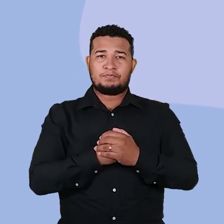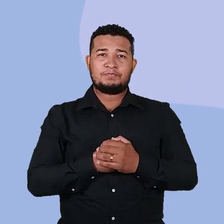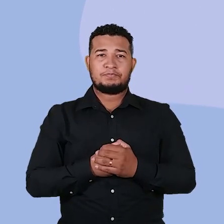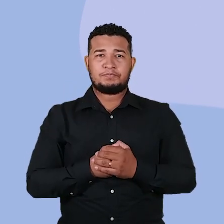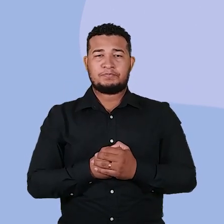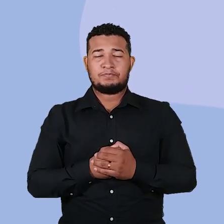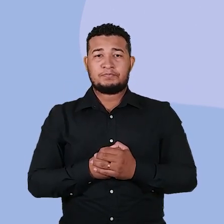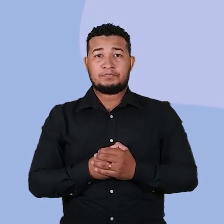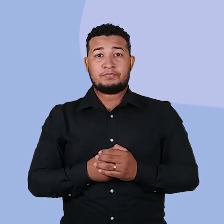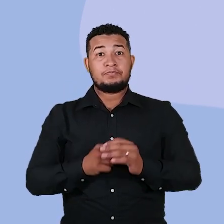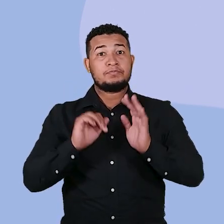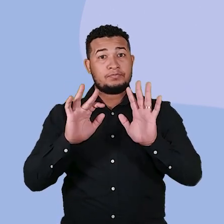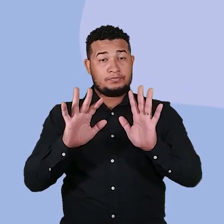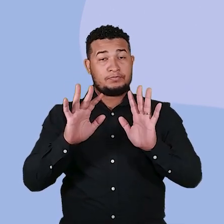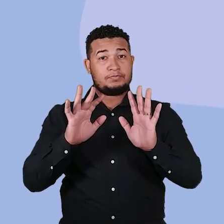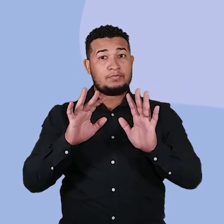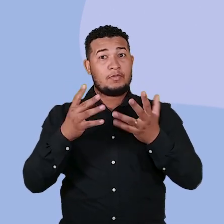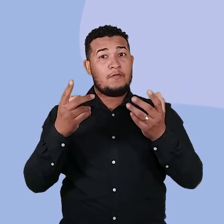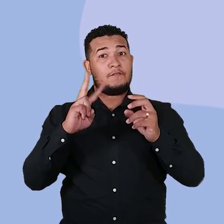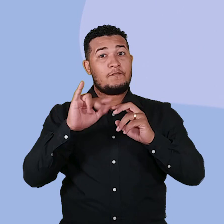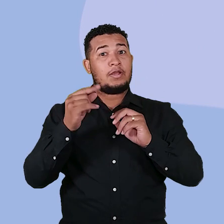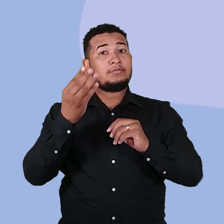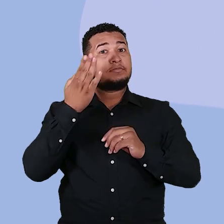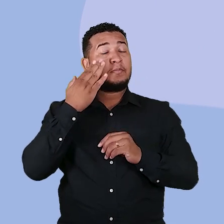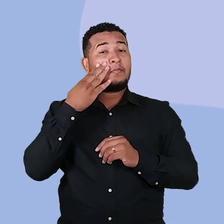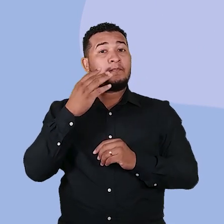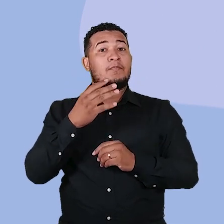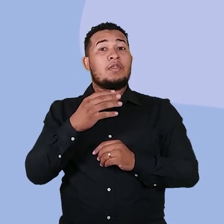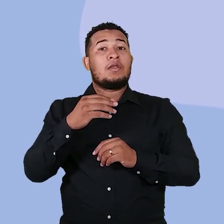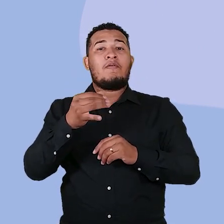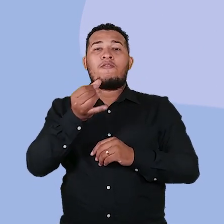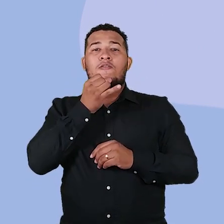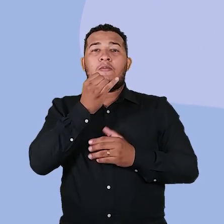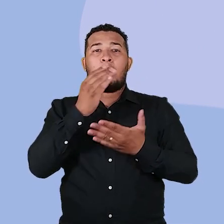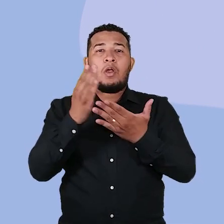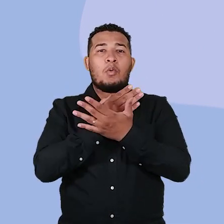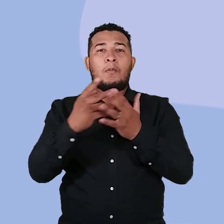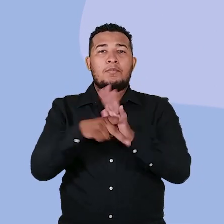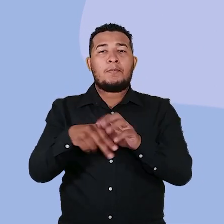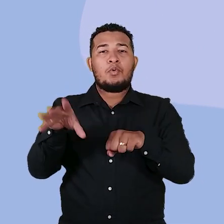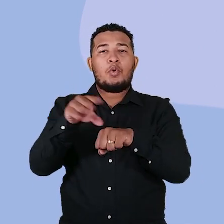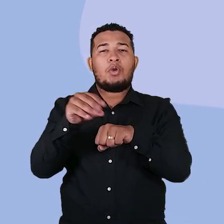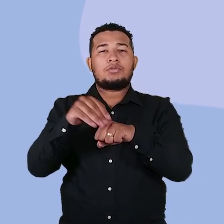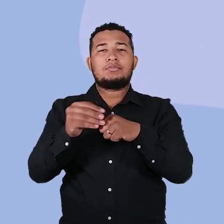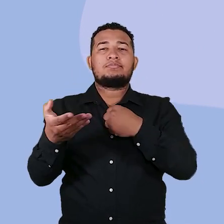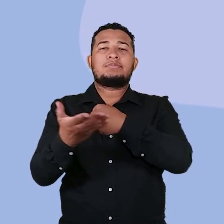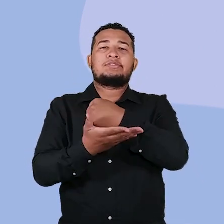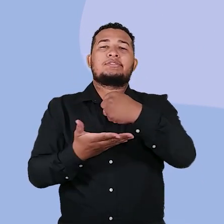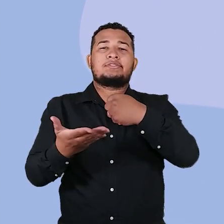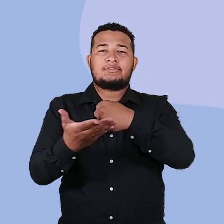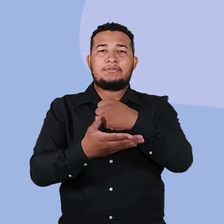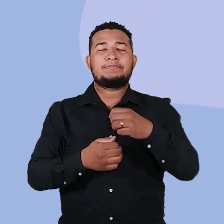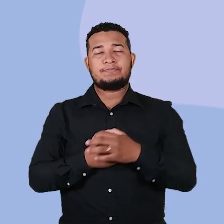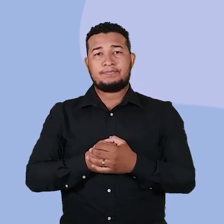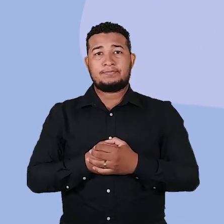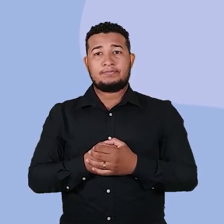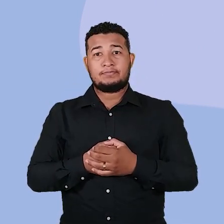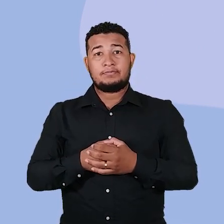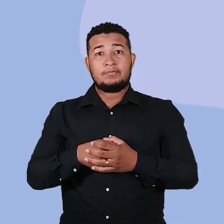2,8 agora vamos ver exemplos com conhecimentos básicos